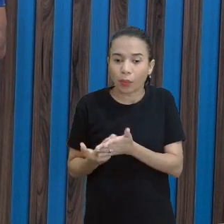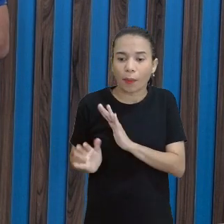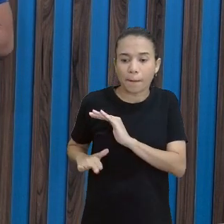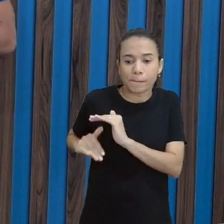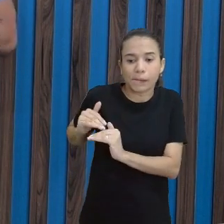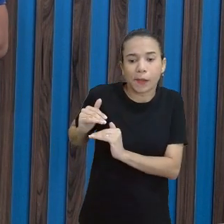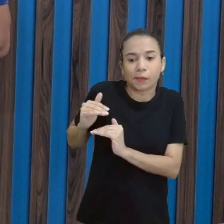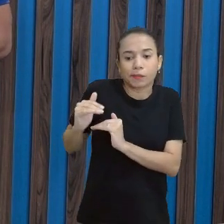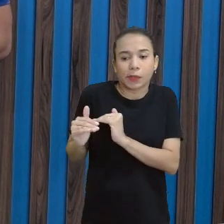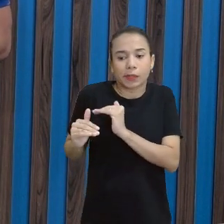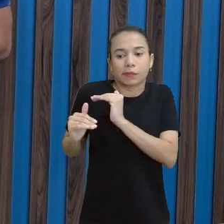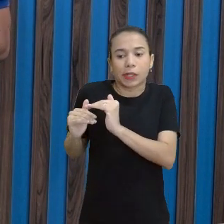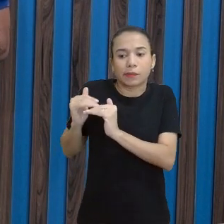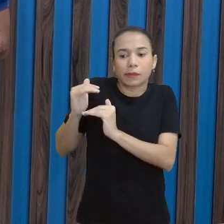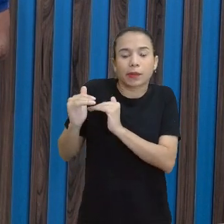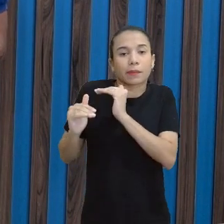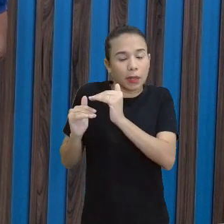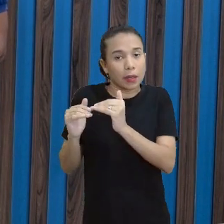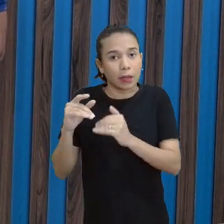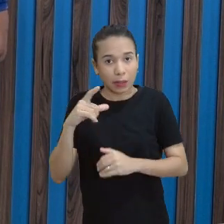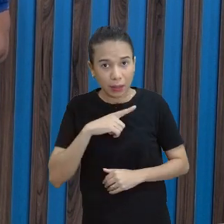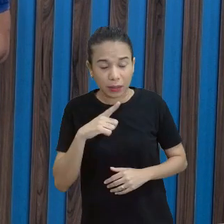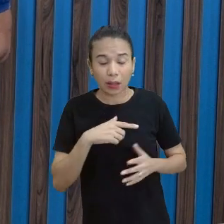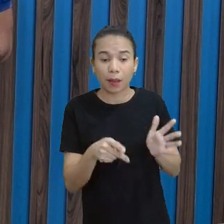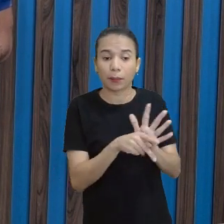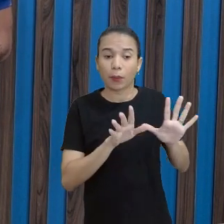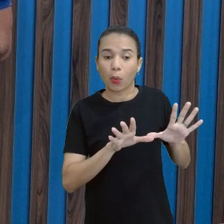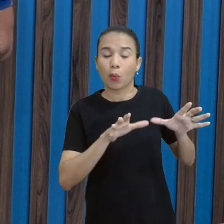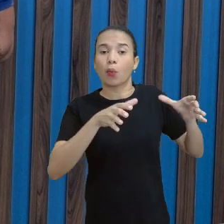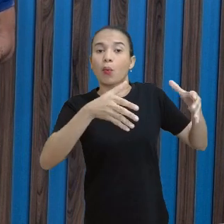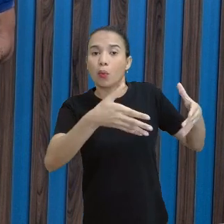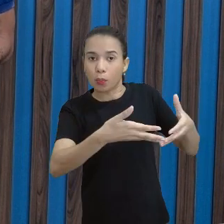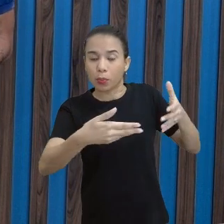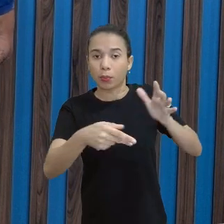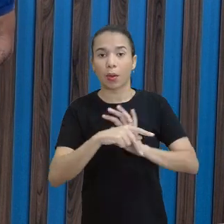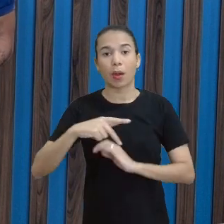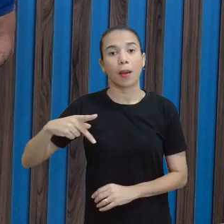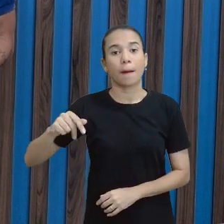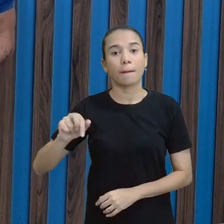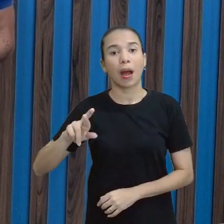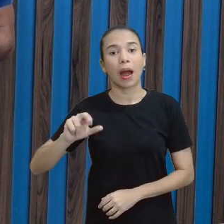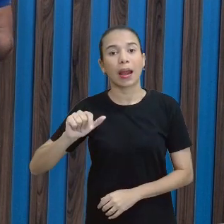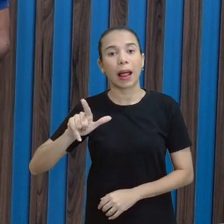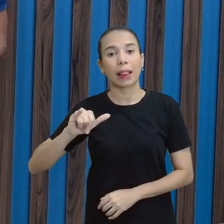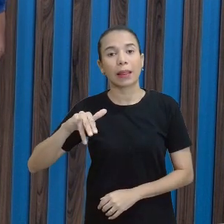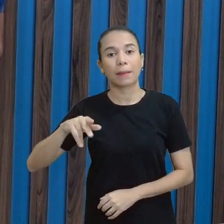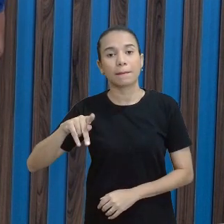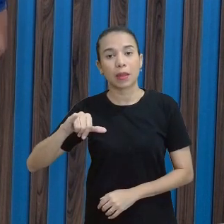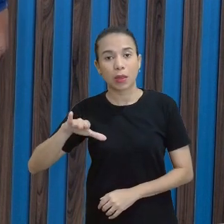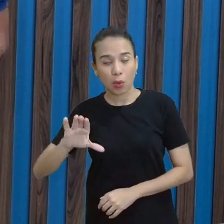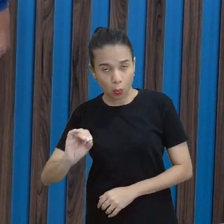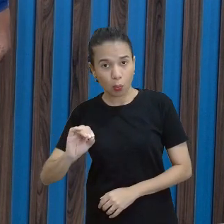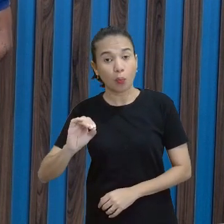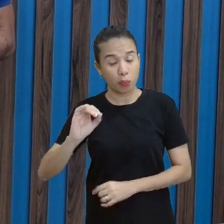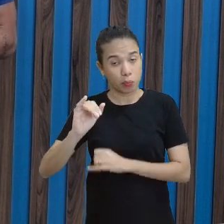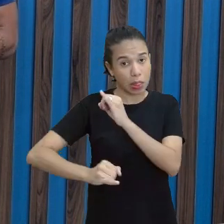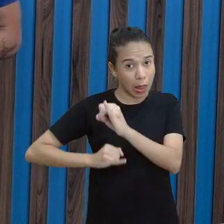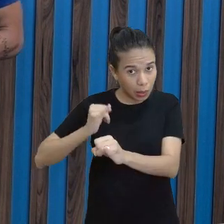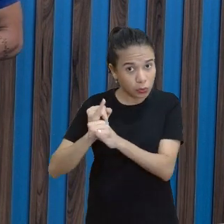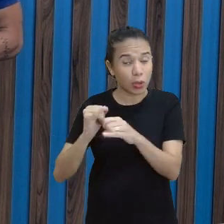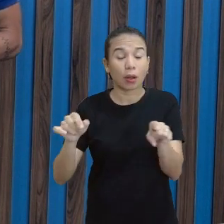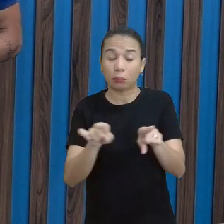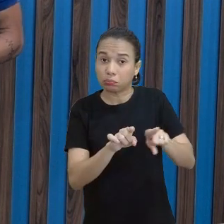avançando, existe um comitê paralímpico internacional, assim como existe o Comitê